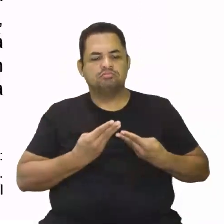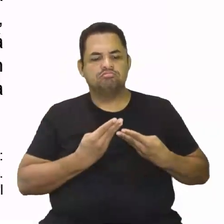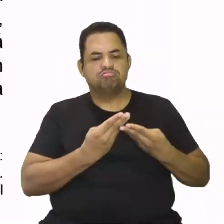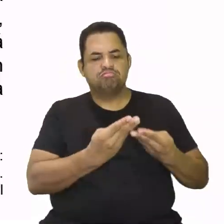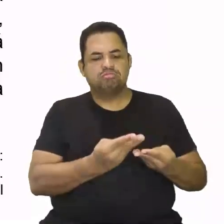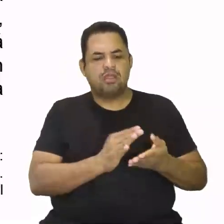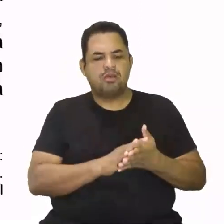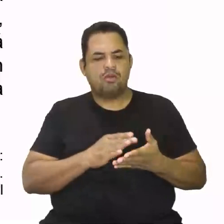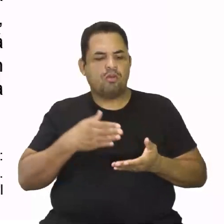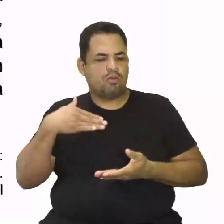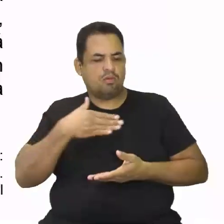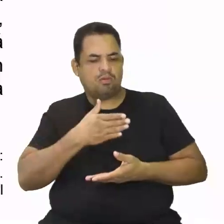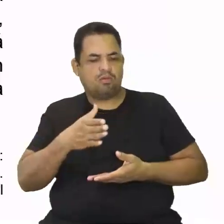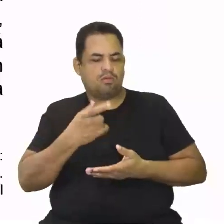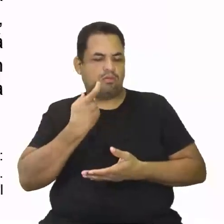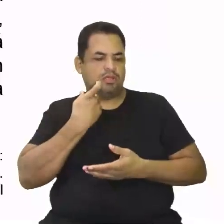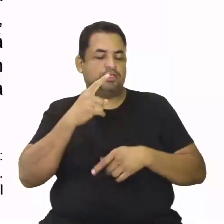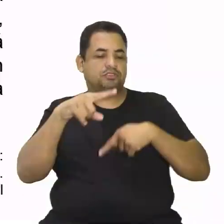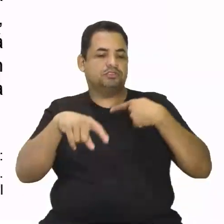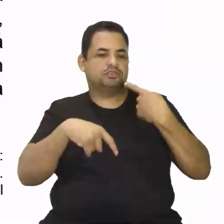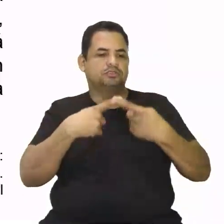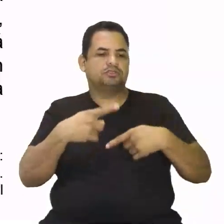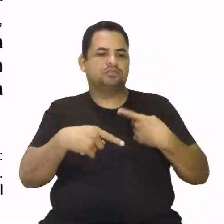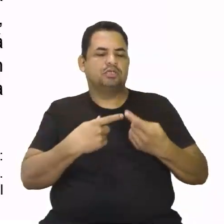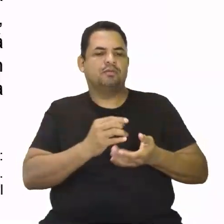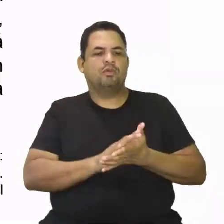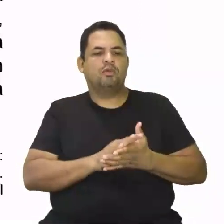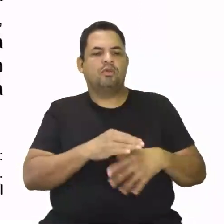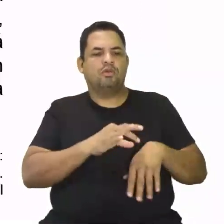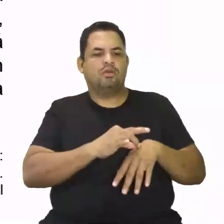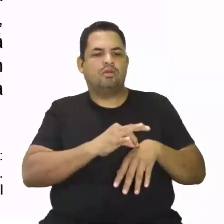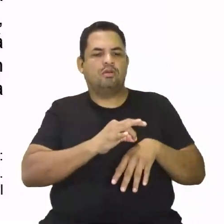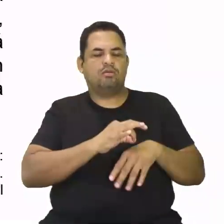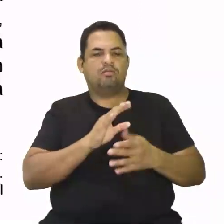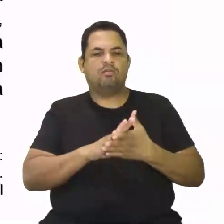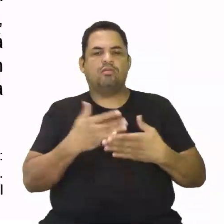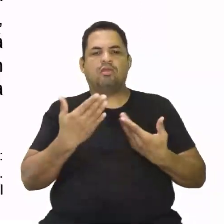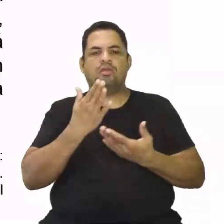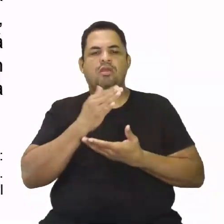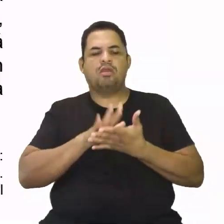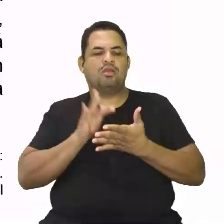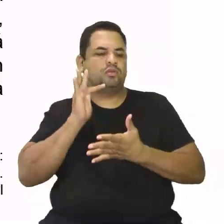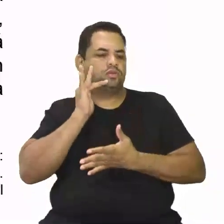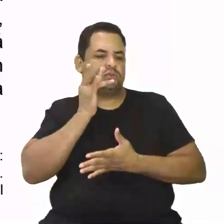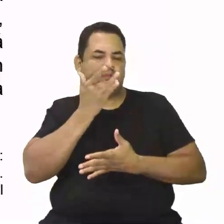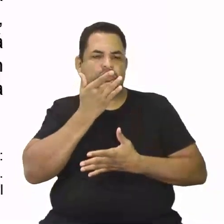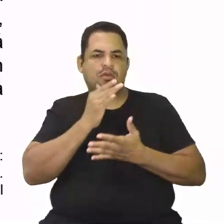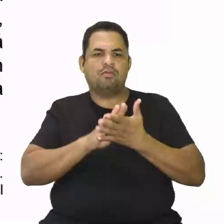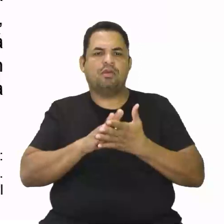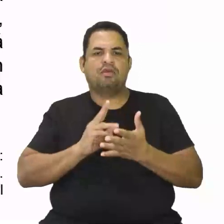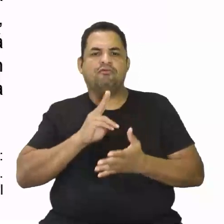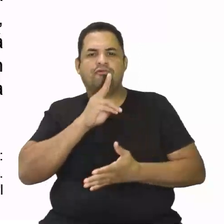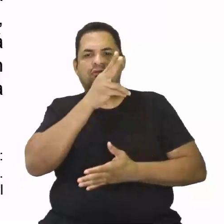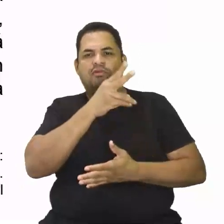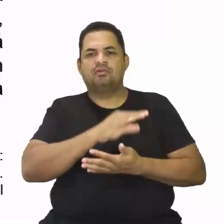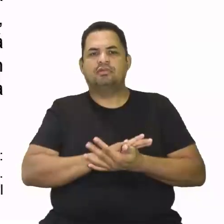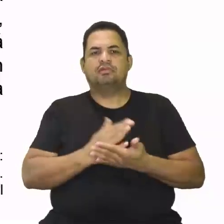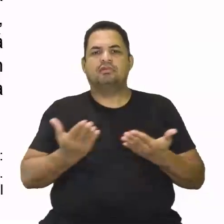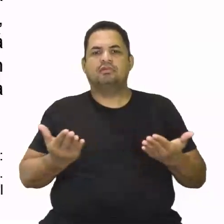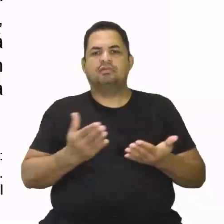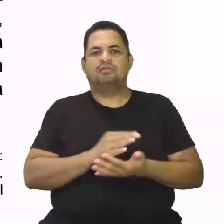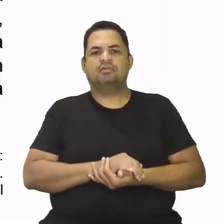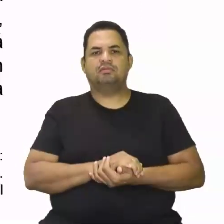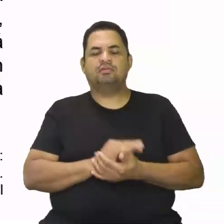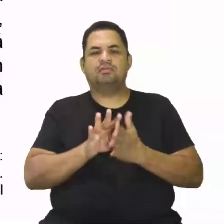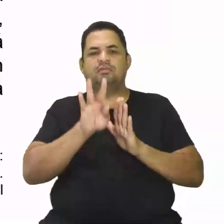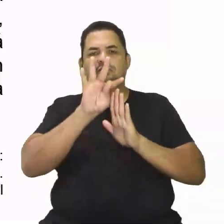e depois a carne, porque o seu sabor é mais forte. Acabei de comprovar a minha fala que se trata de